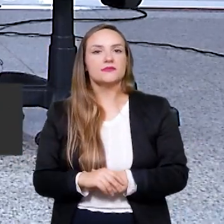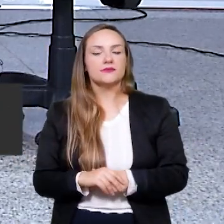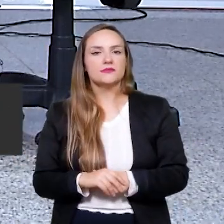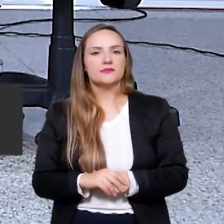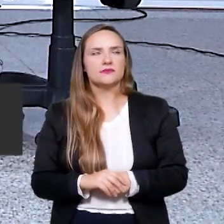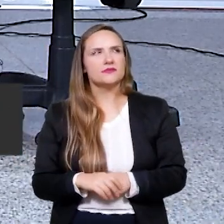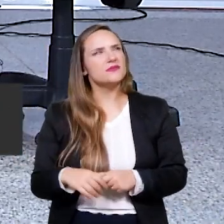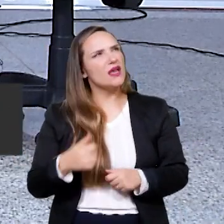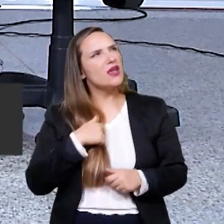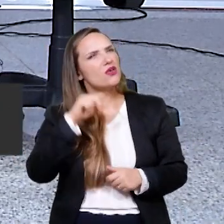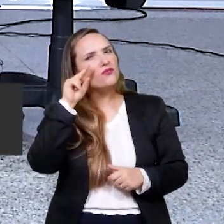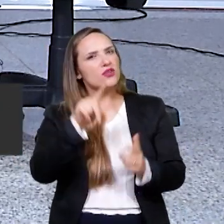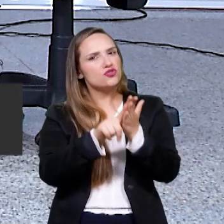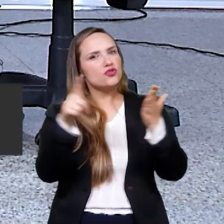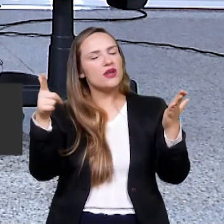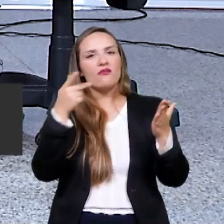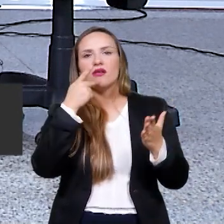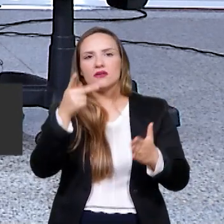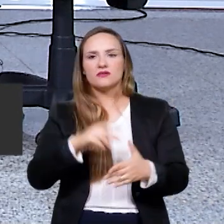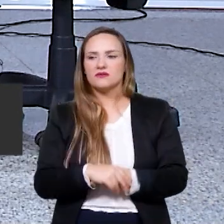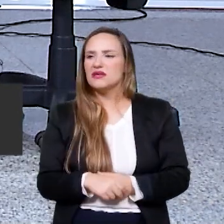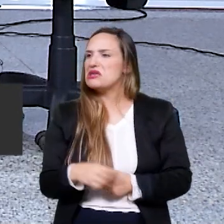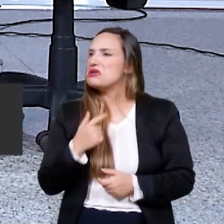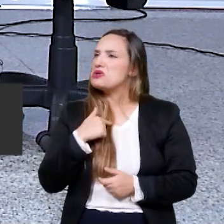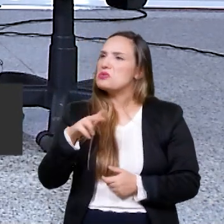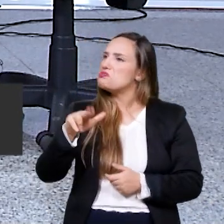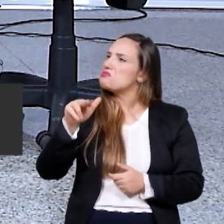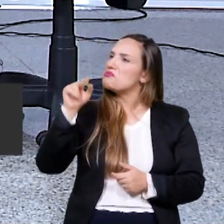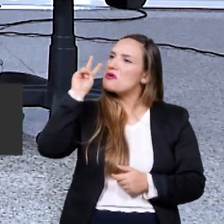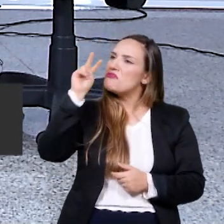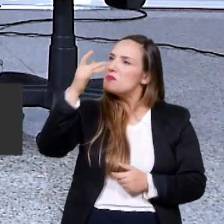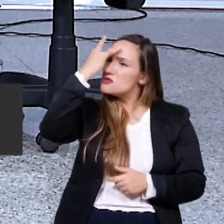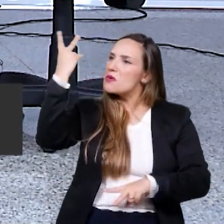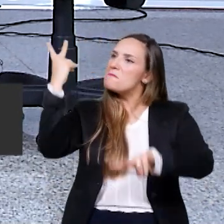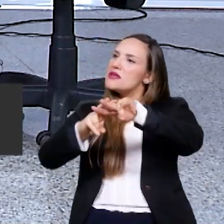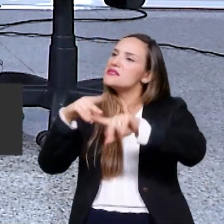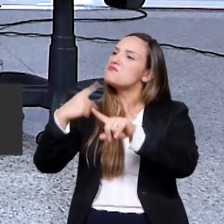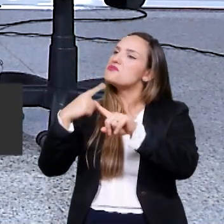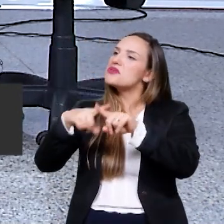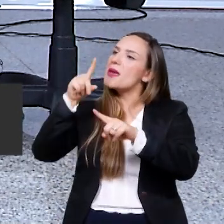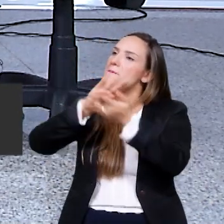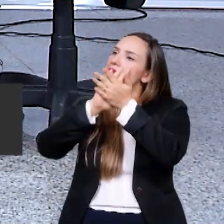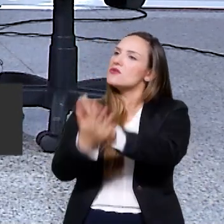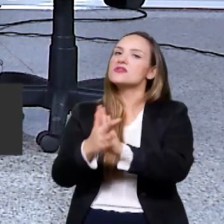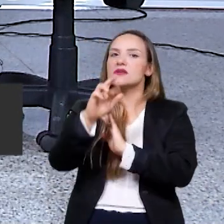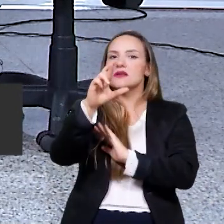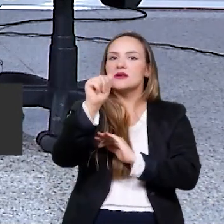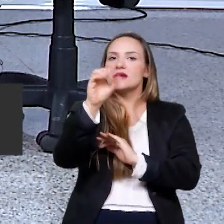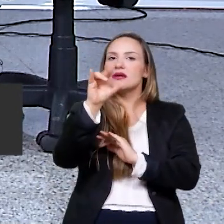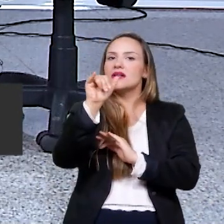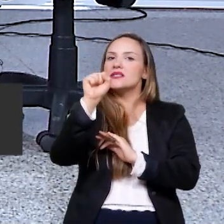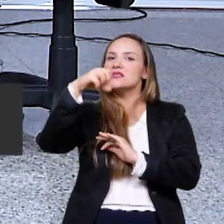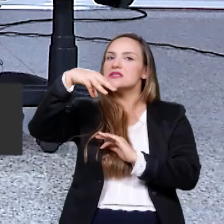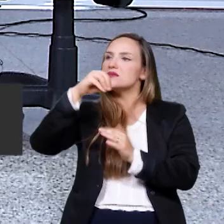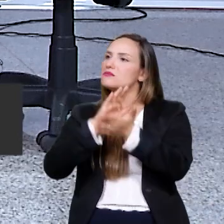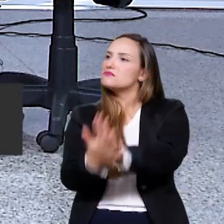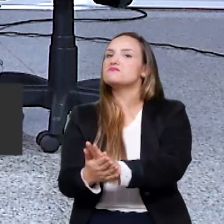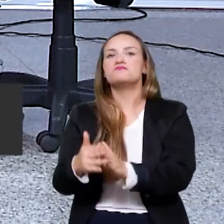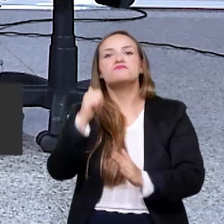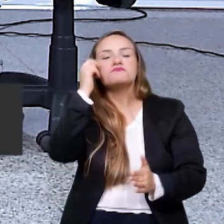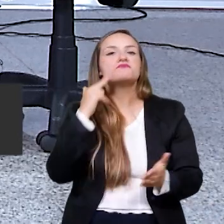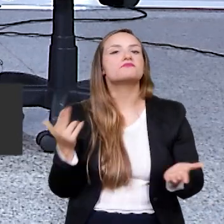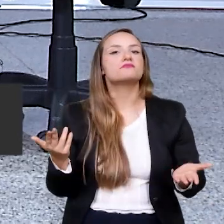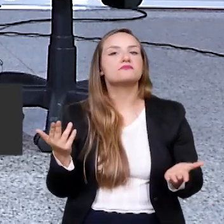matéria dizendo assim, eu nunca vi ninguém preso por racismo, e é verdade. Sim. Né? Só é registrado, só está no papel. Às né? vezes a pessoa até é presa em